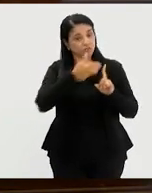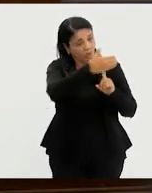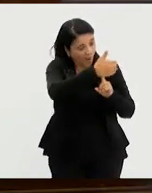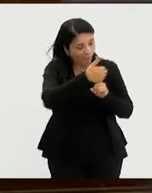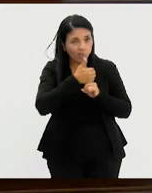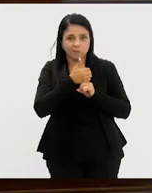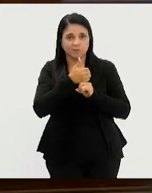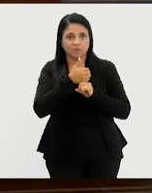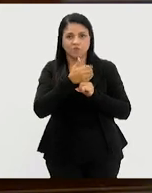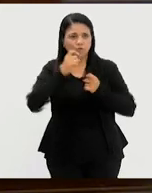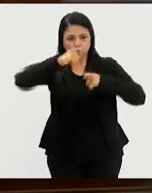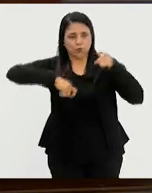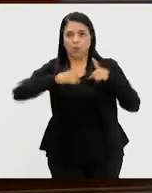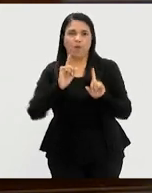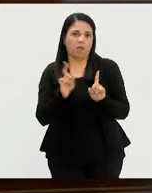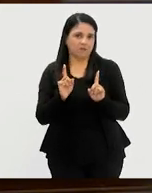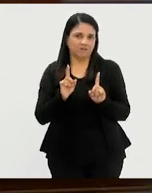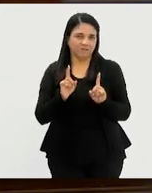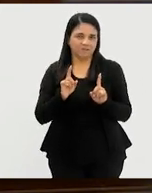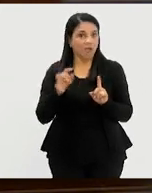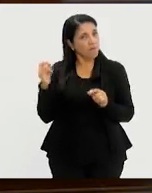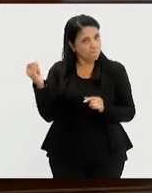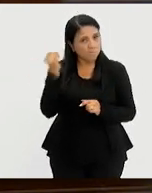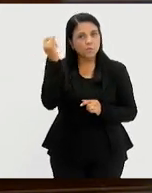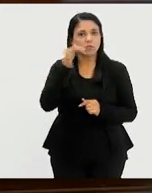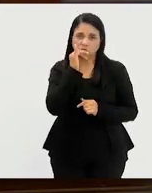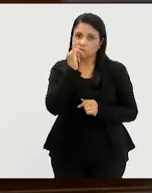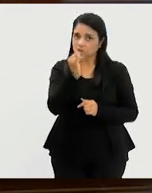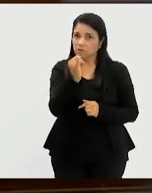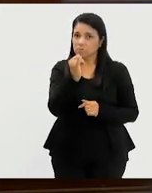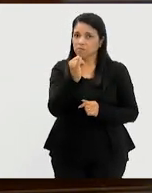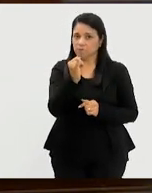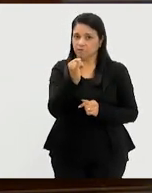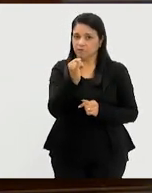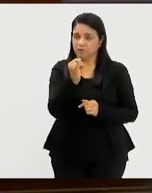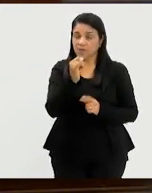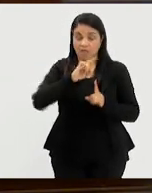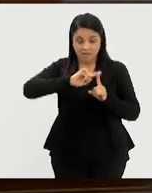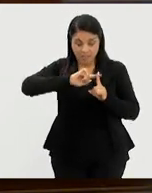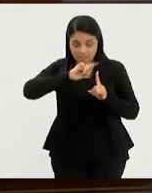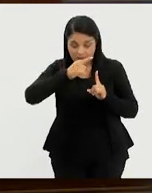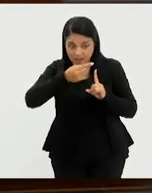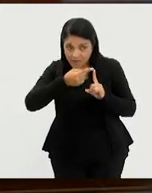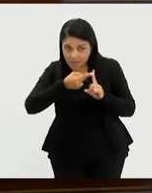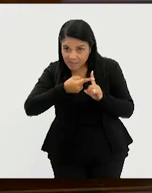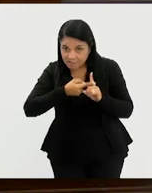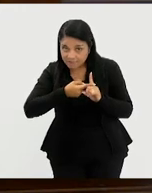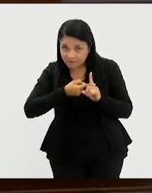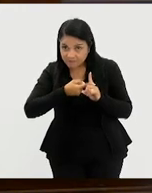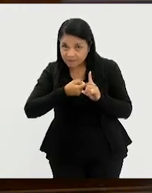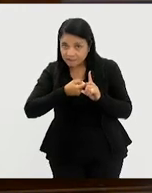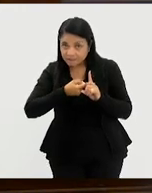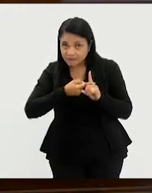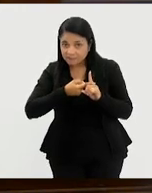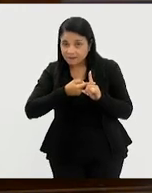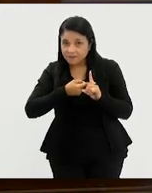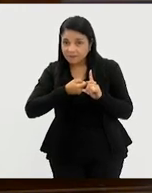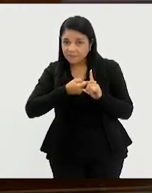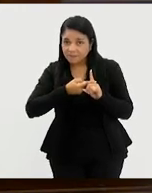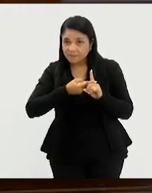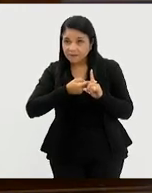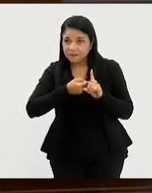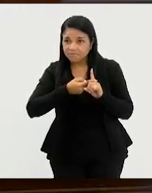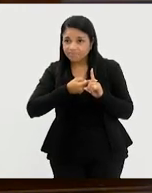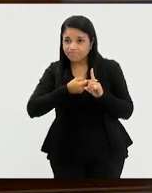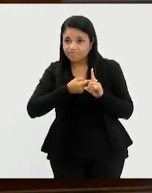fui estuprada isso é importante ser dito porque até gravidez eh eh impactada